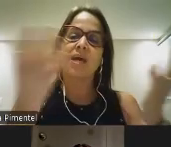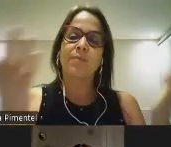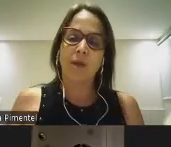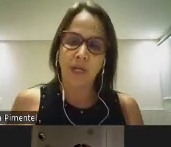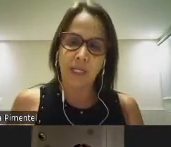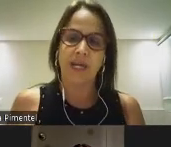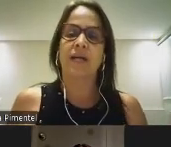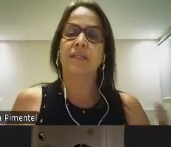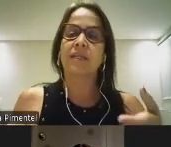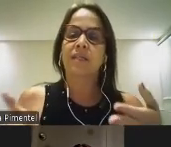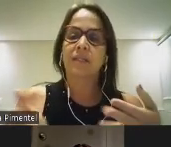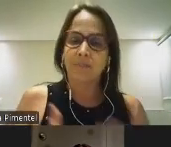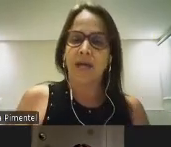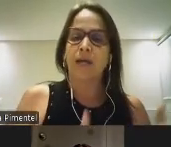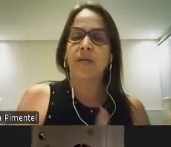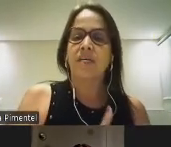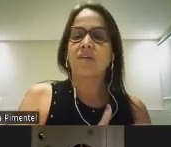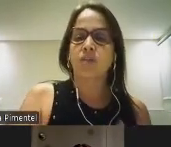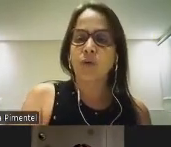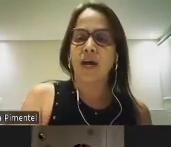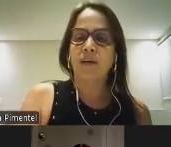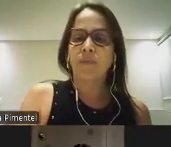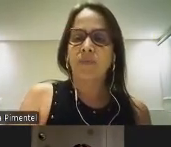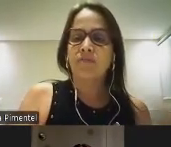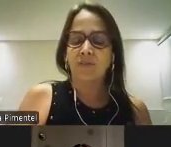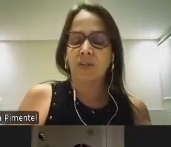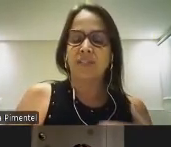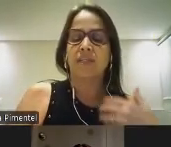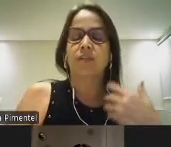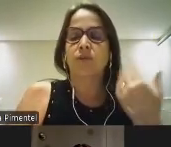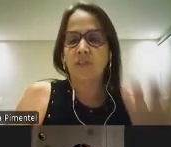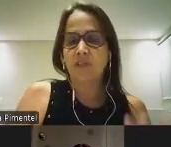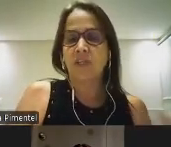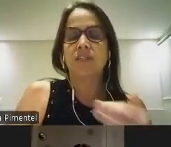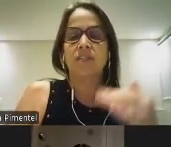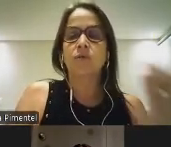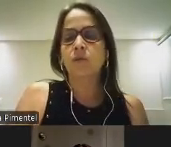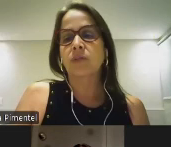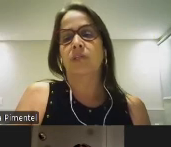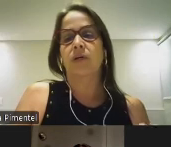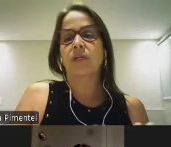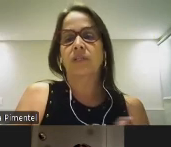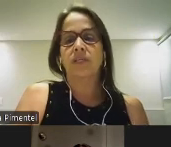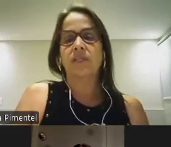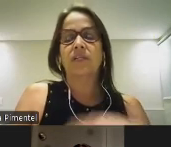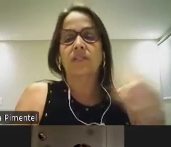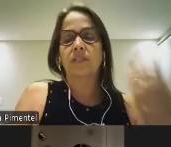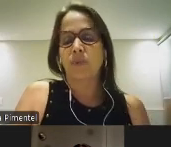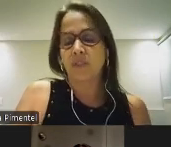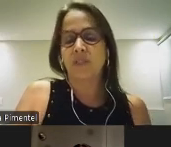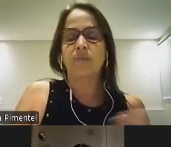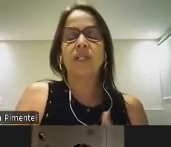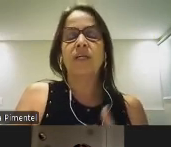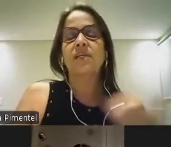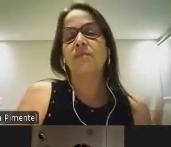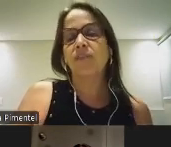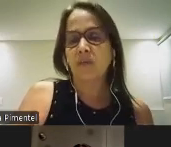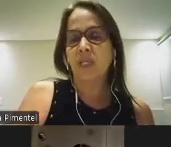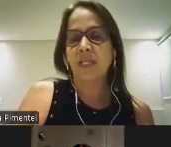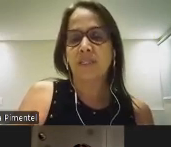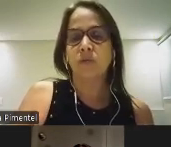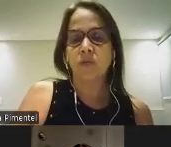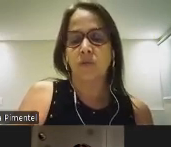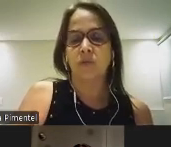essa permeabilidade para a passagem do ar, favorecendo uma oxigenação contínua, sem ter essa hipóxia intermitente e